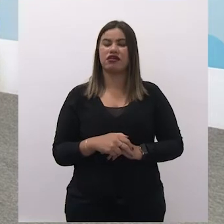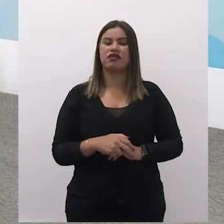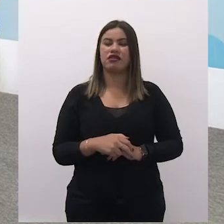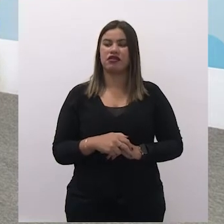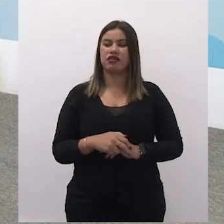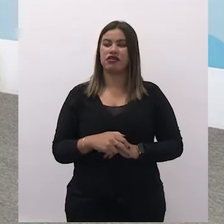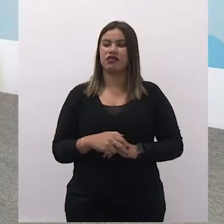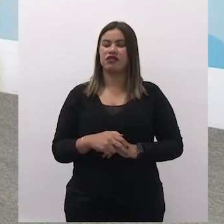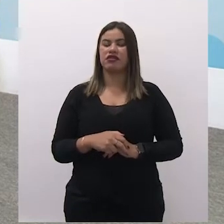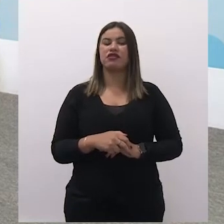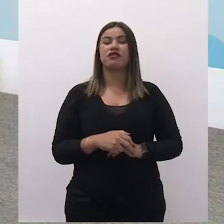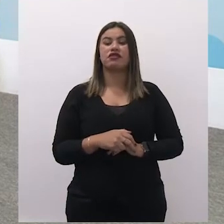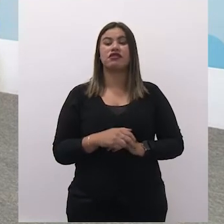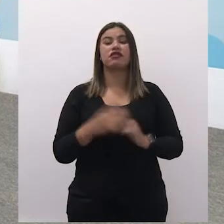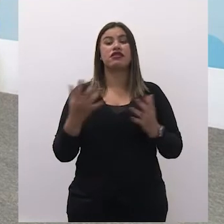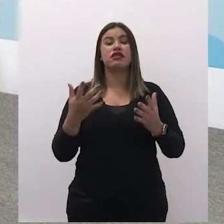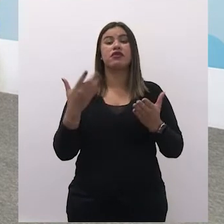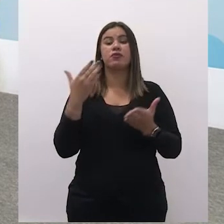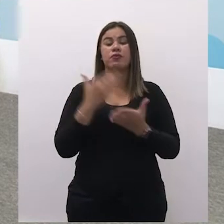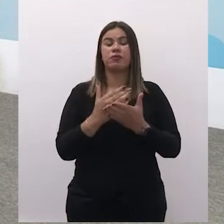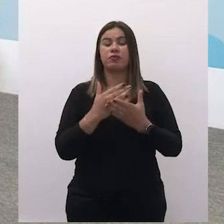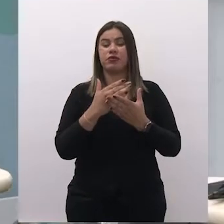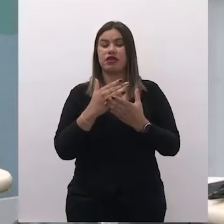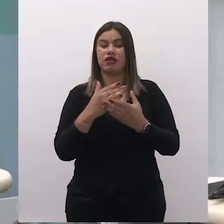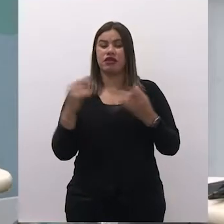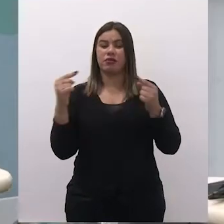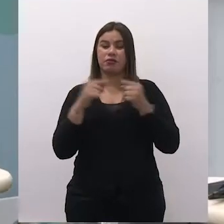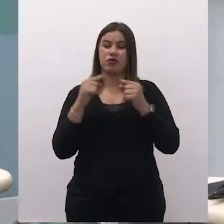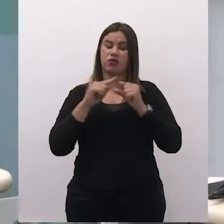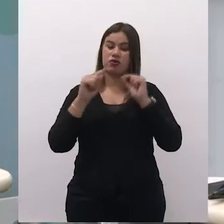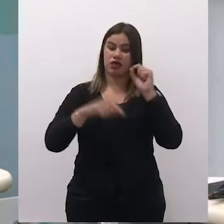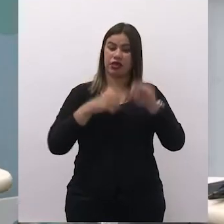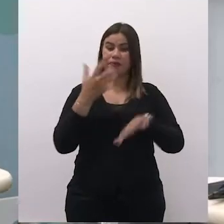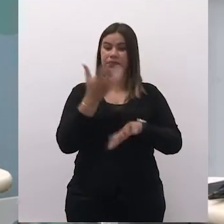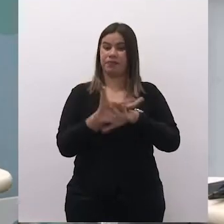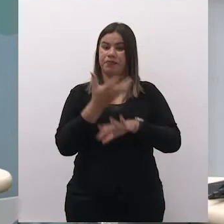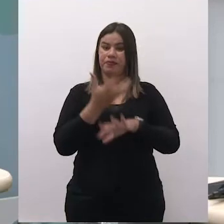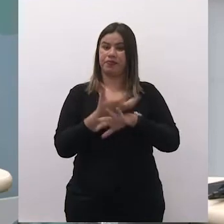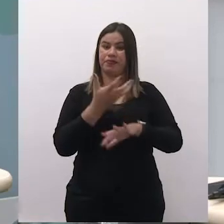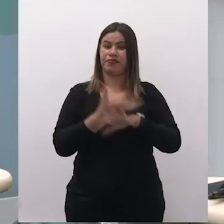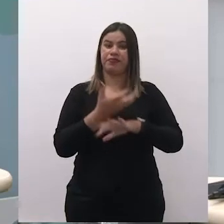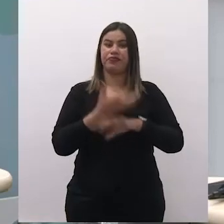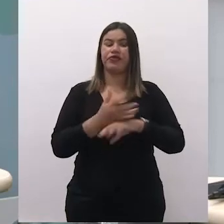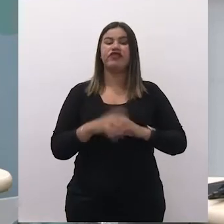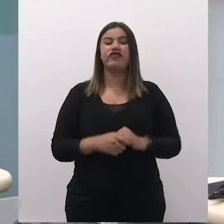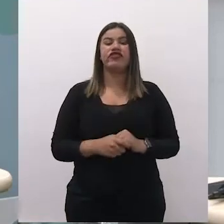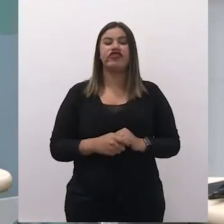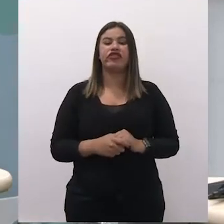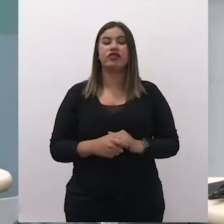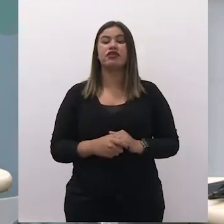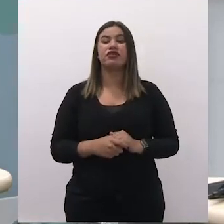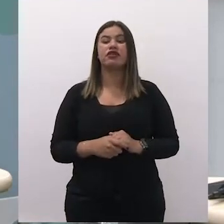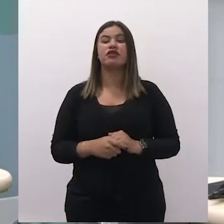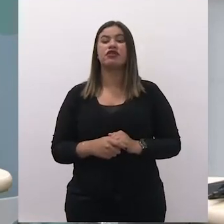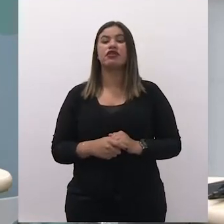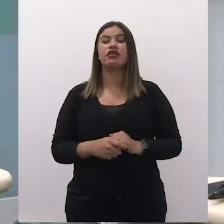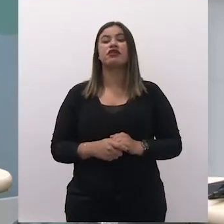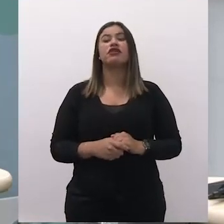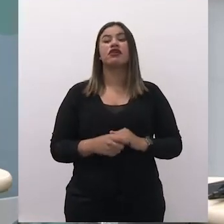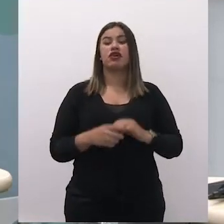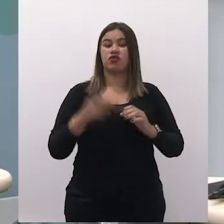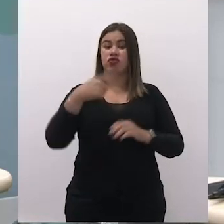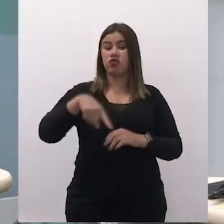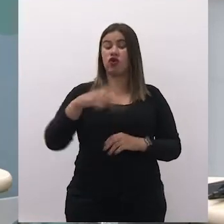inicial, na nossa licenciatura inicial, onde na disciplina de Psicologia da Educação, nós estudamos